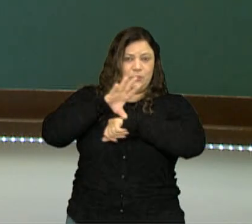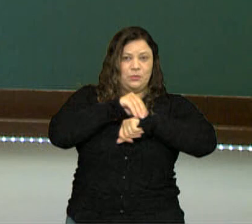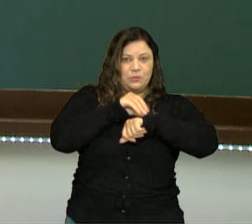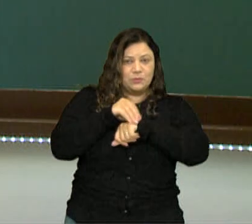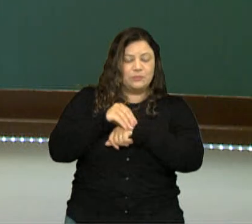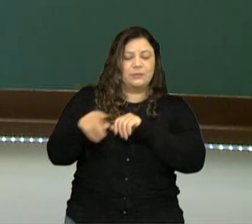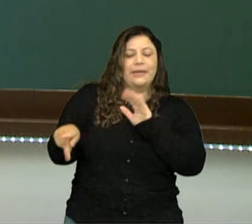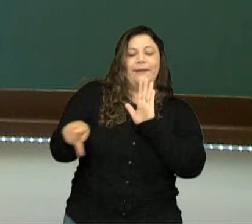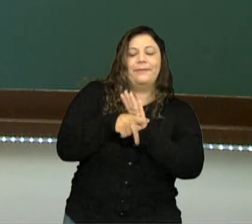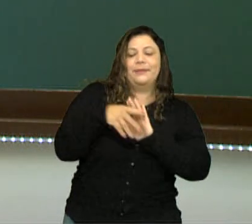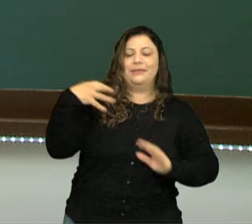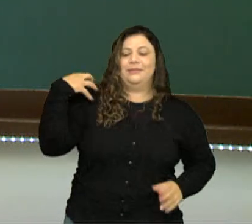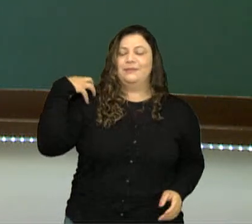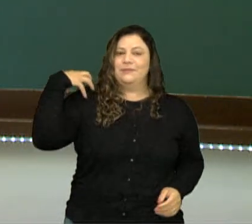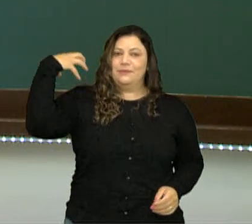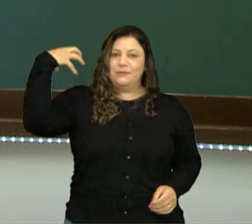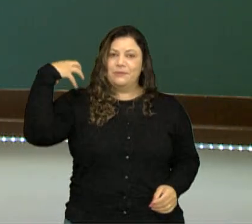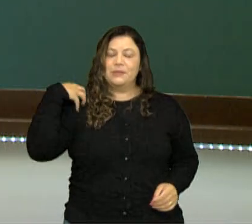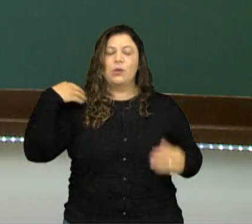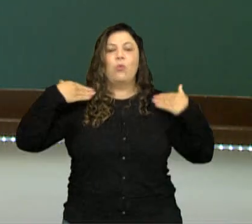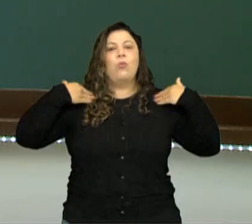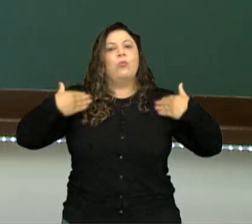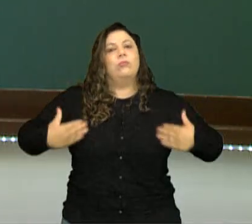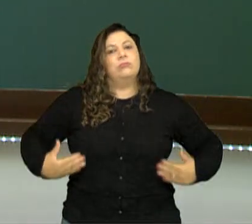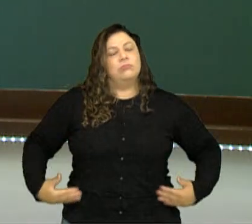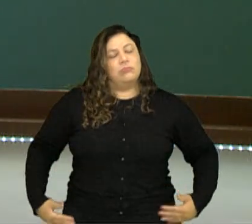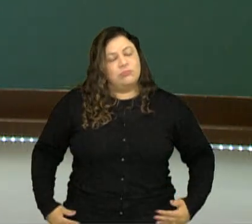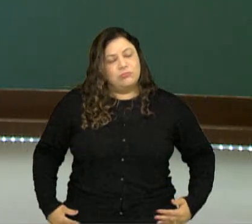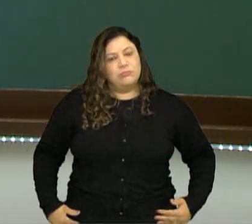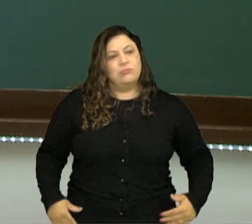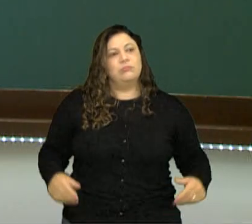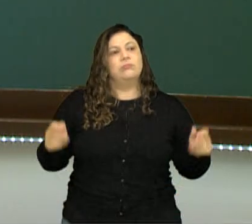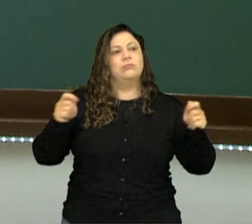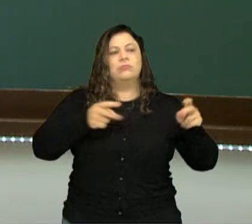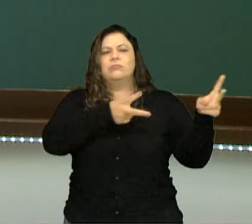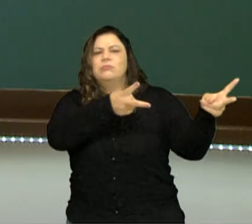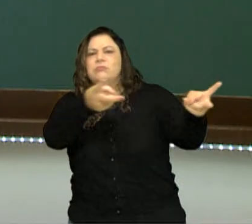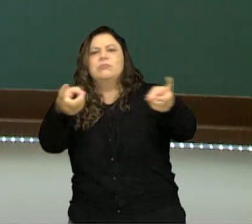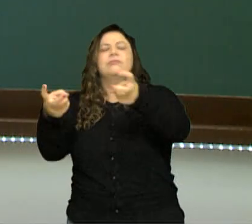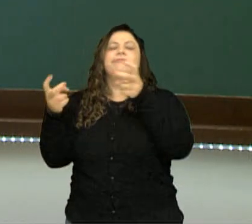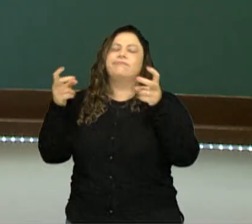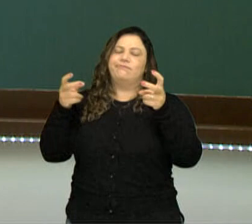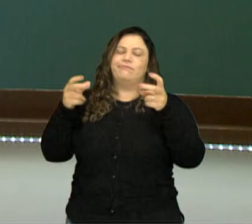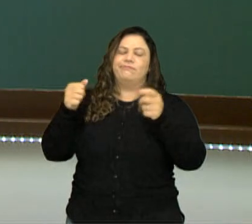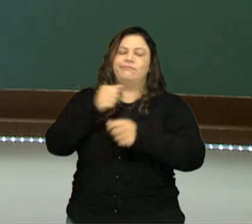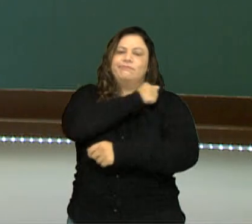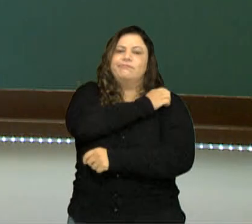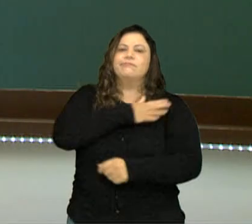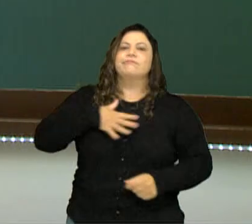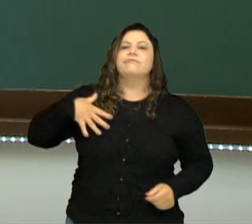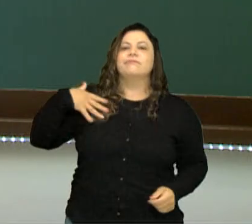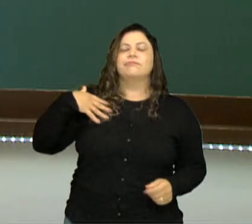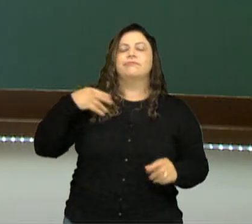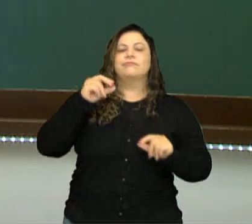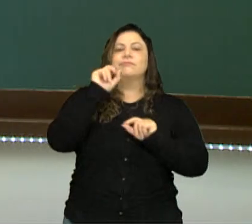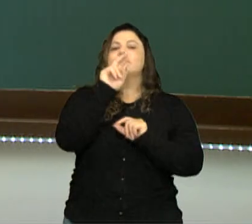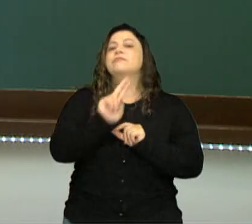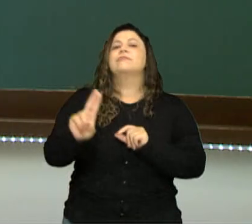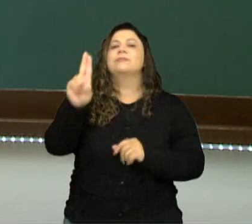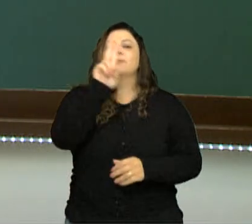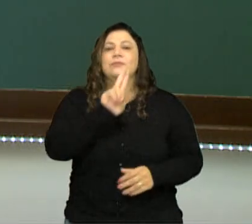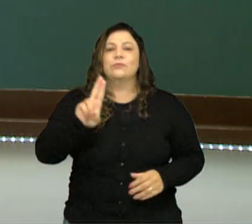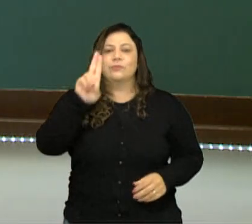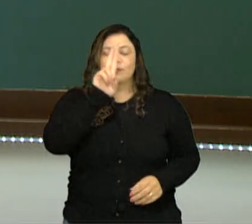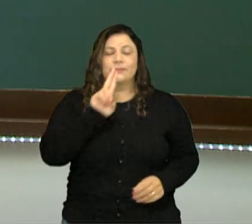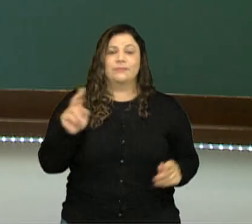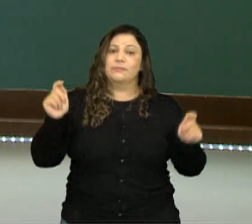em Platão, e o corpo como sendo, na perspectiva de Aristóteles, esse instrumento que